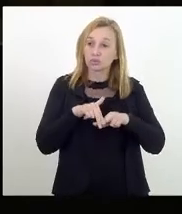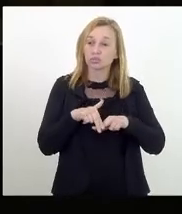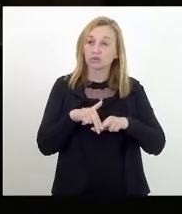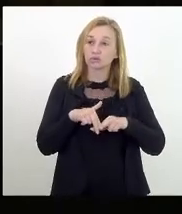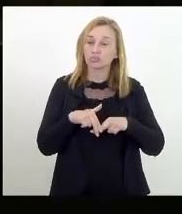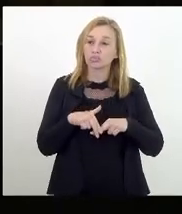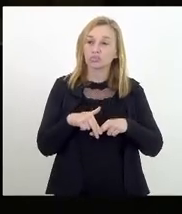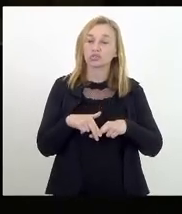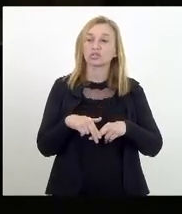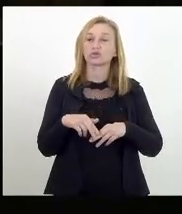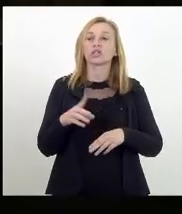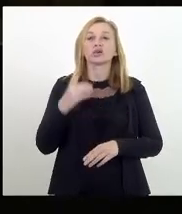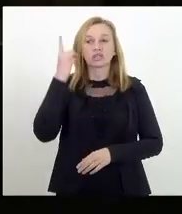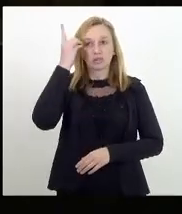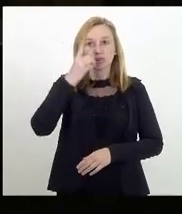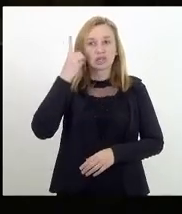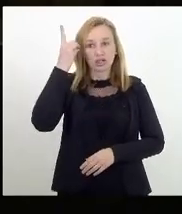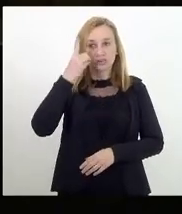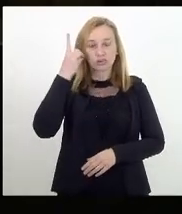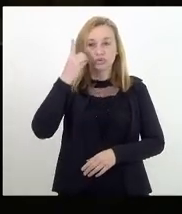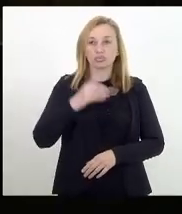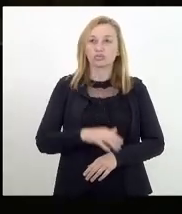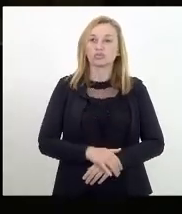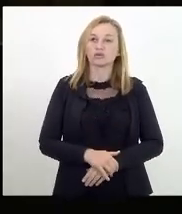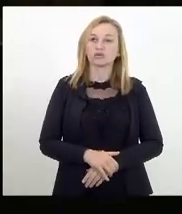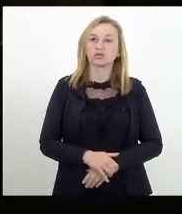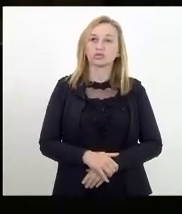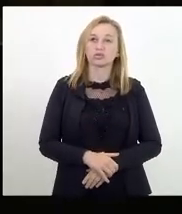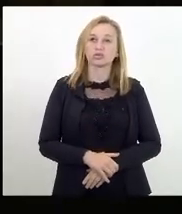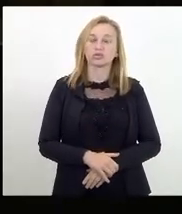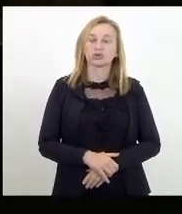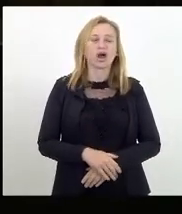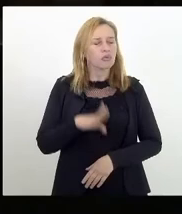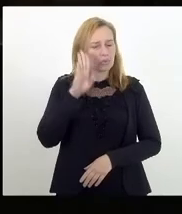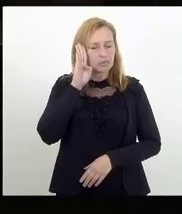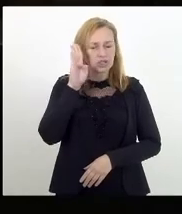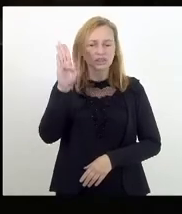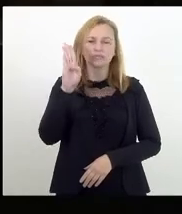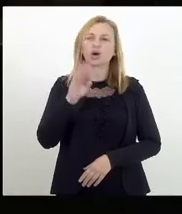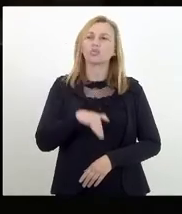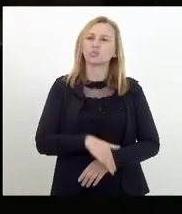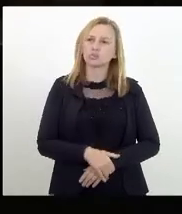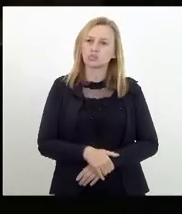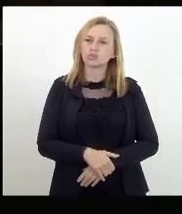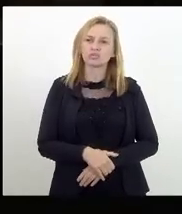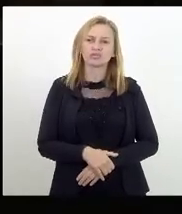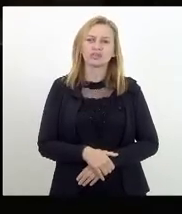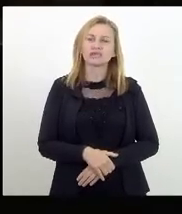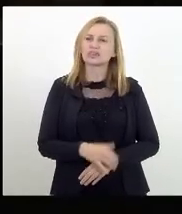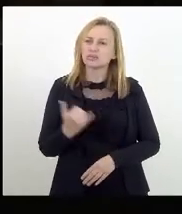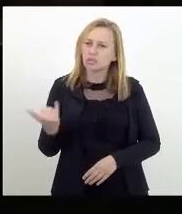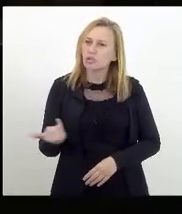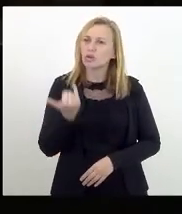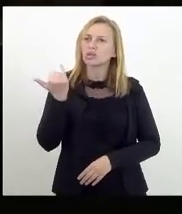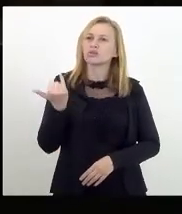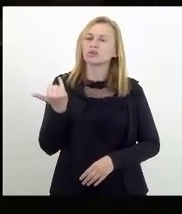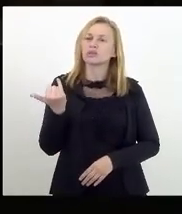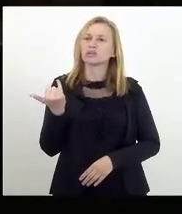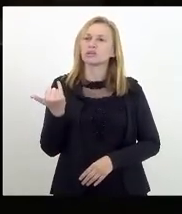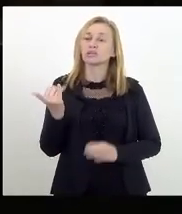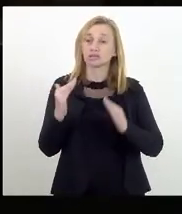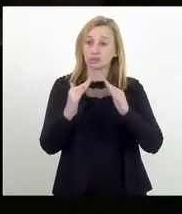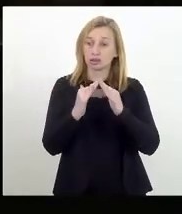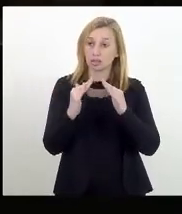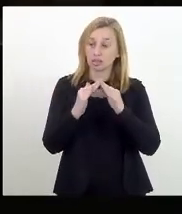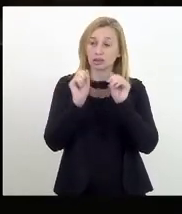senhoras deputadas e senhores deputados é fundamental essencial que esta